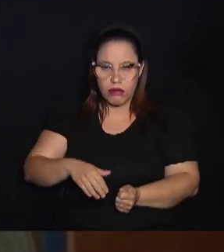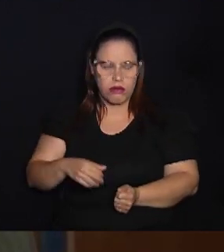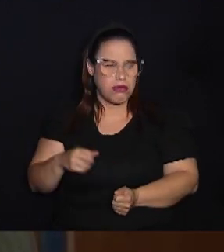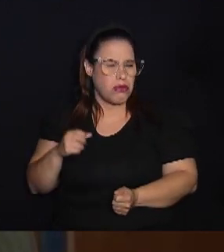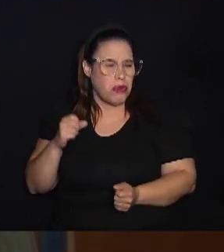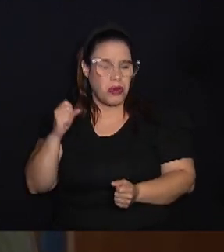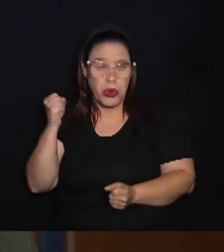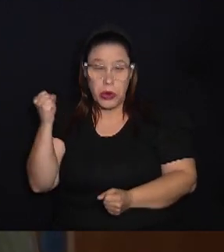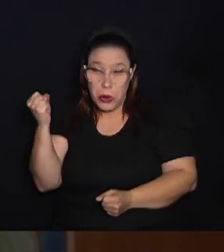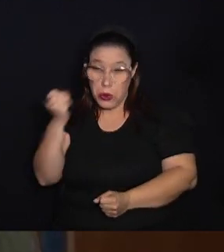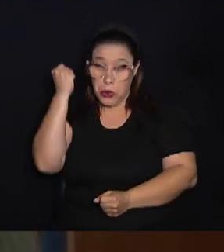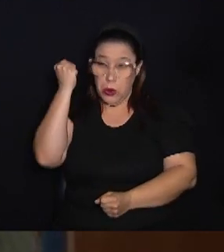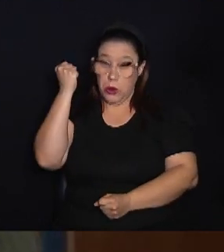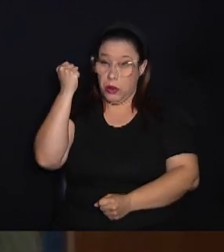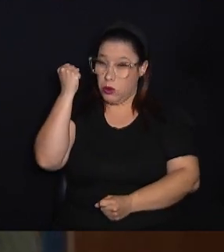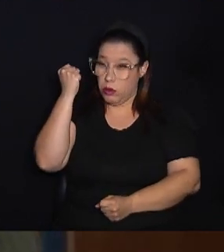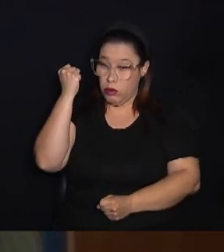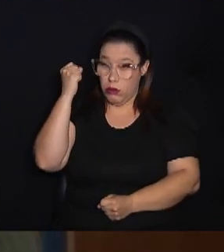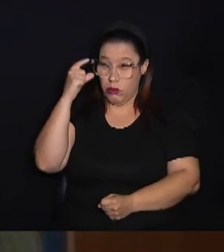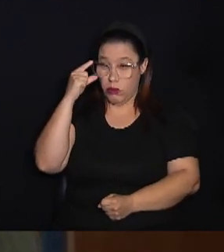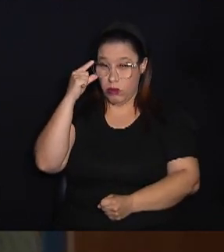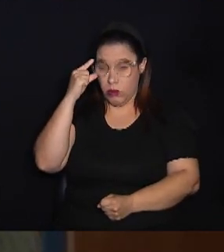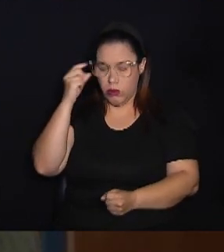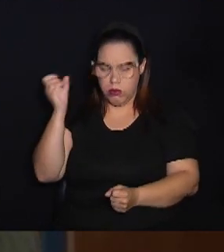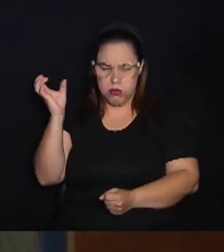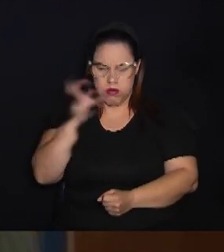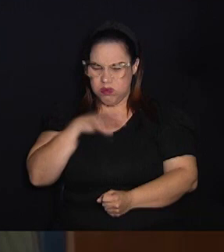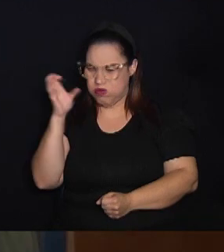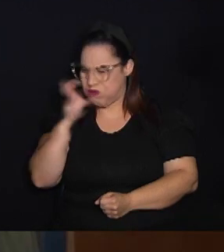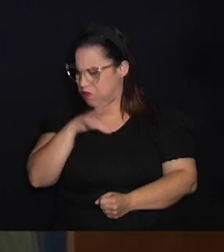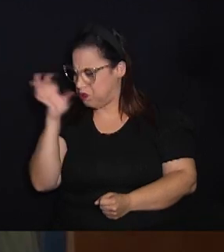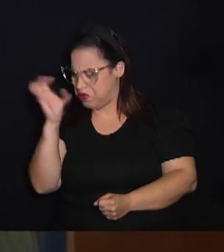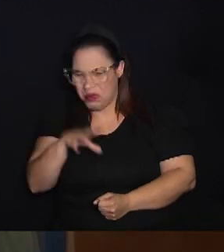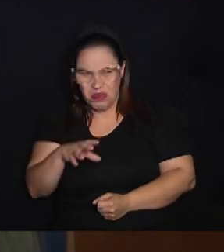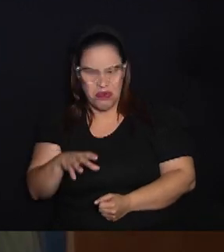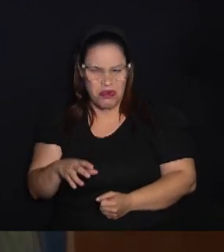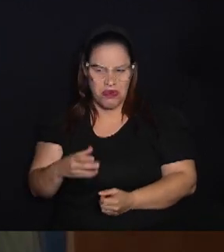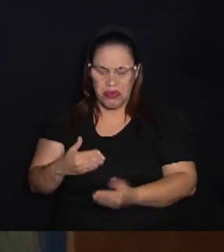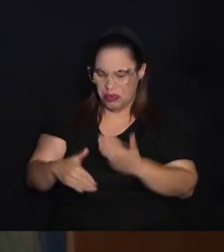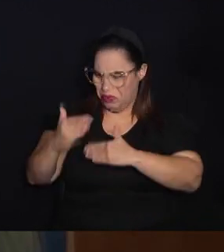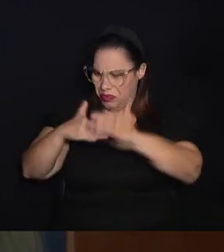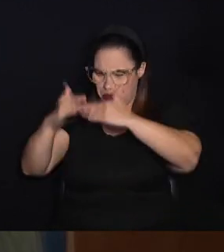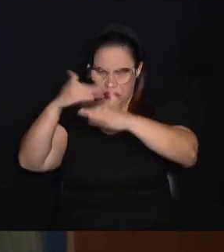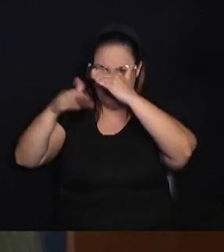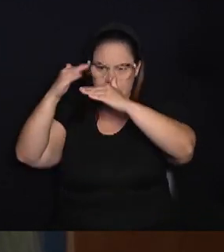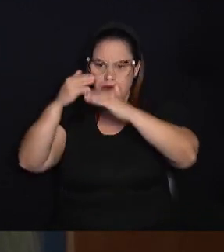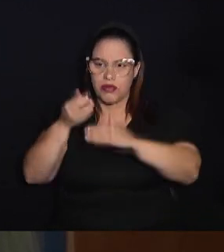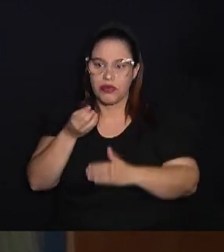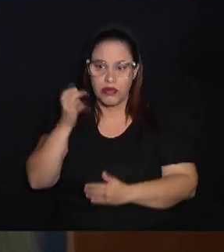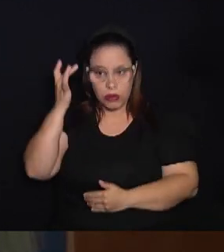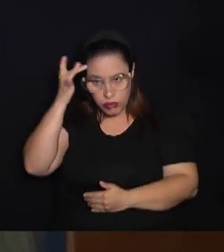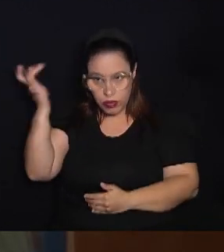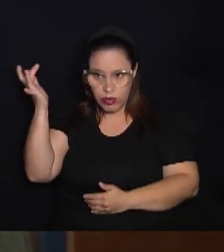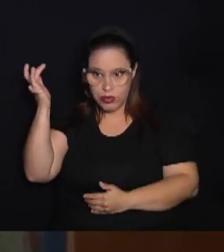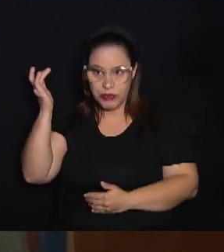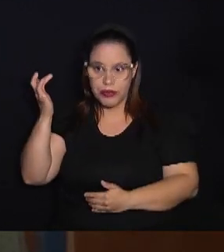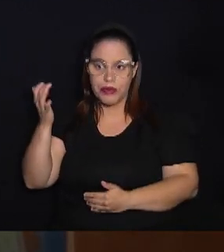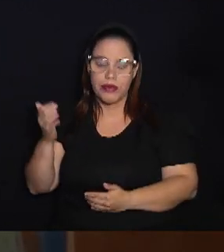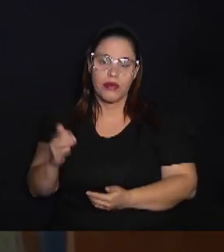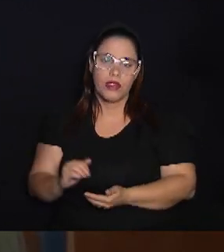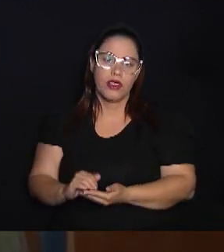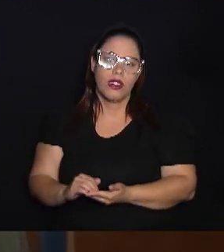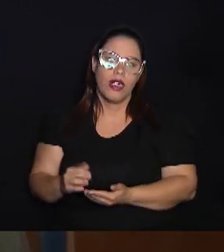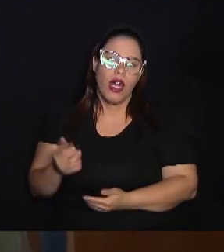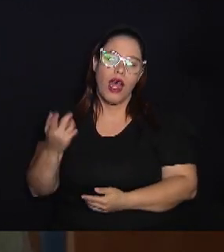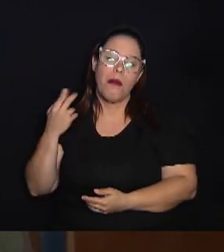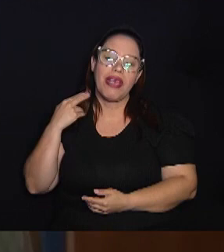agressivo, com uma rapidez de desenvolvimento muito fácil e que já estava atingindo a